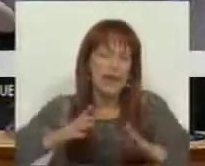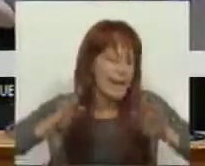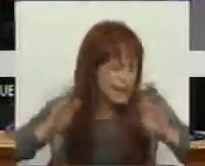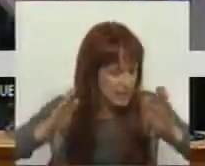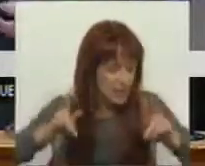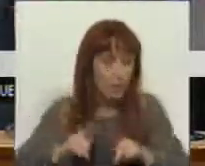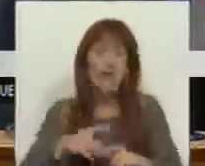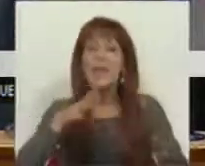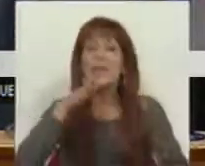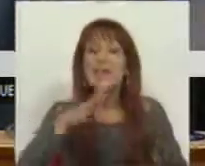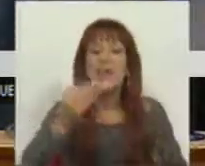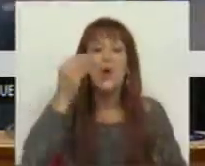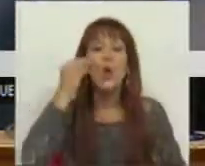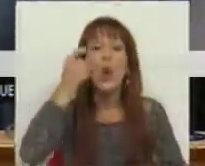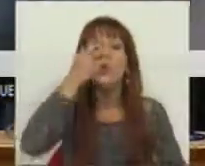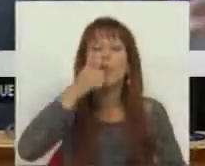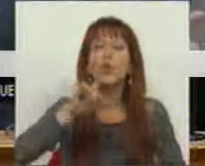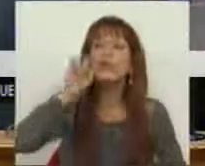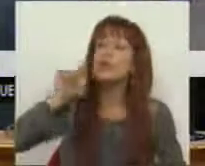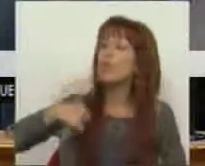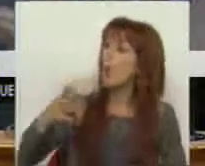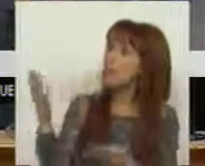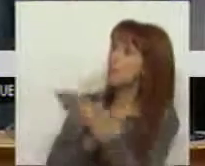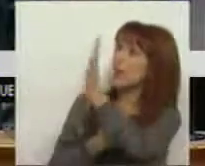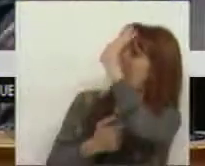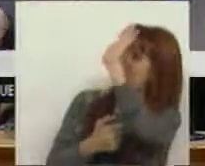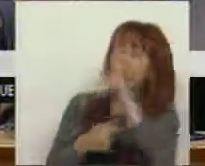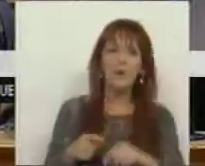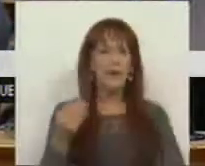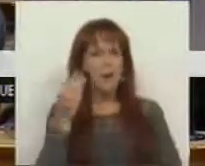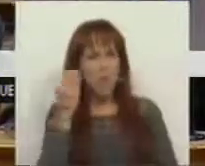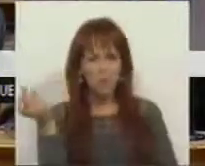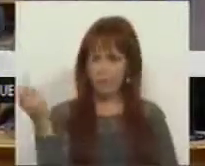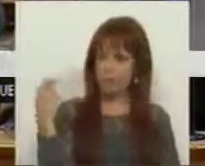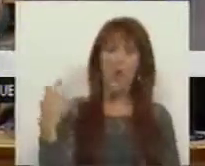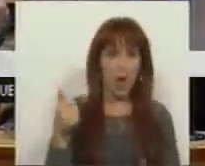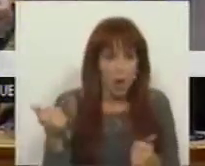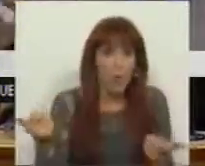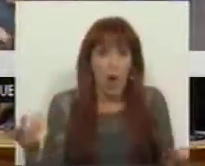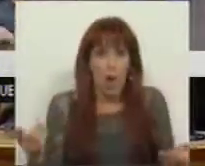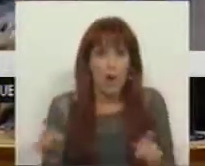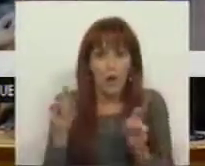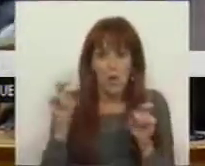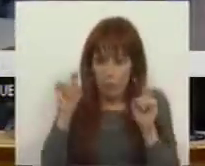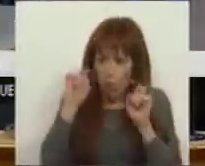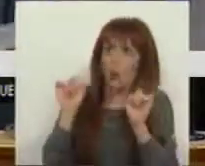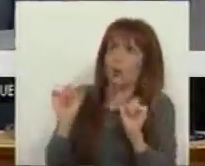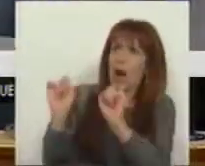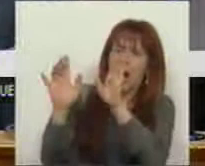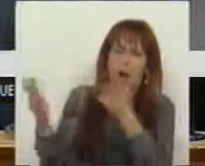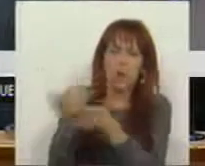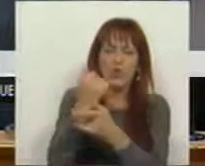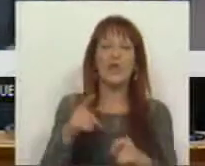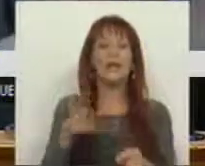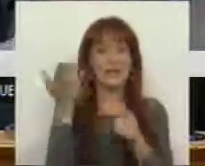necessário dizer como é que as pessoas se protegem do mosquito, que é uma das formas mais eficazes para o conter. E no caso